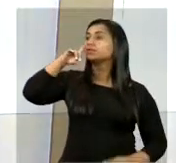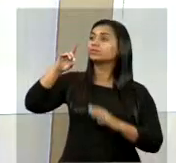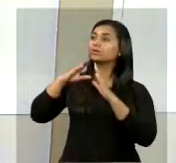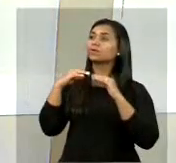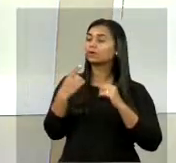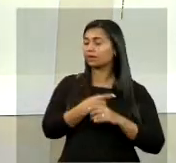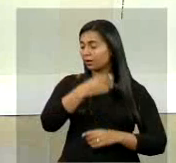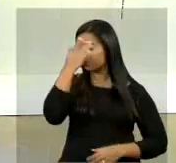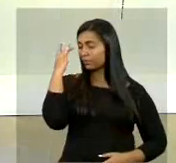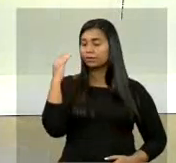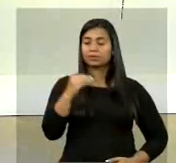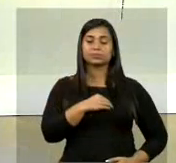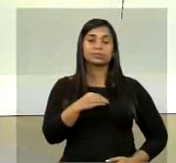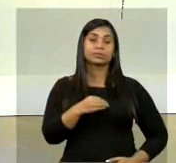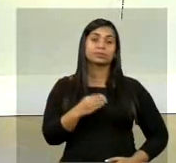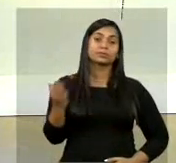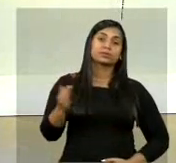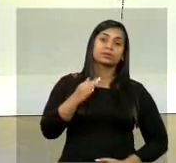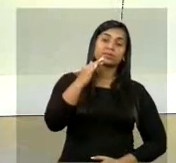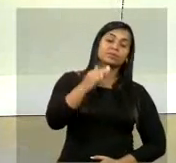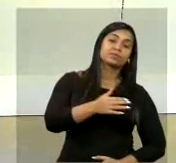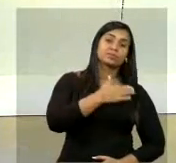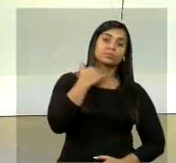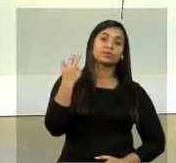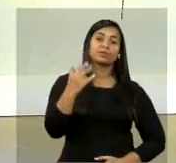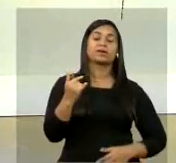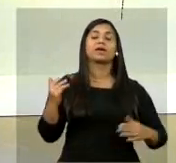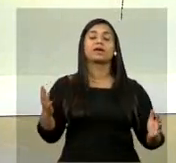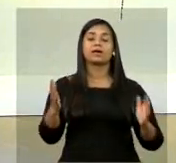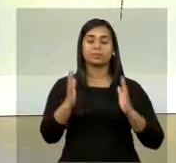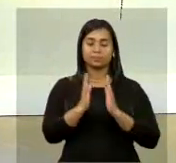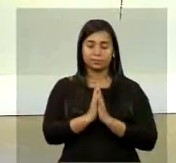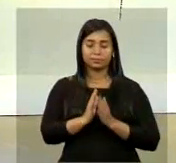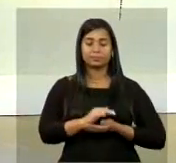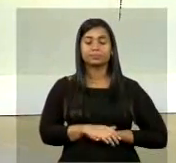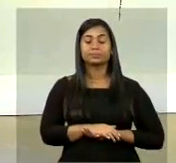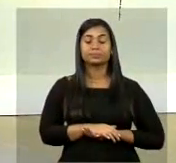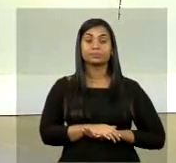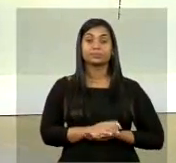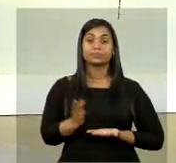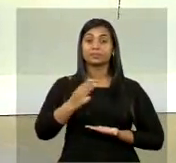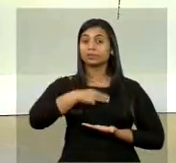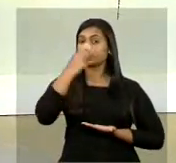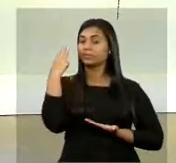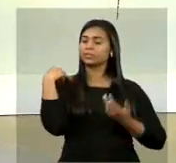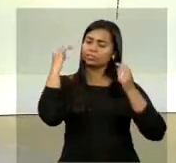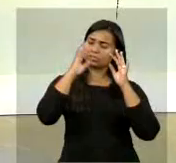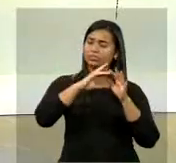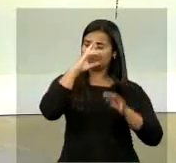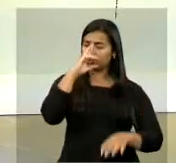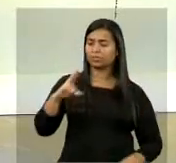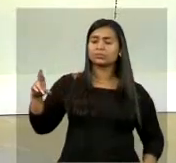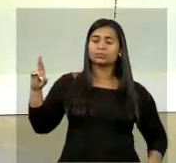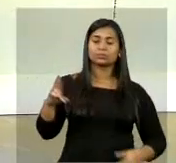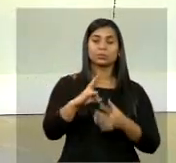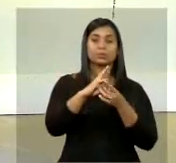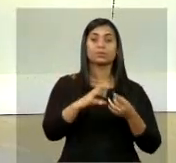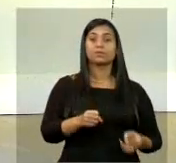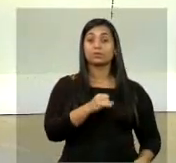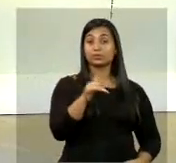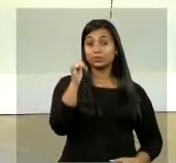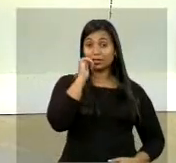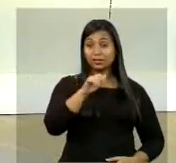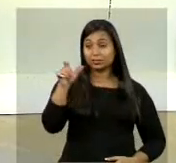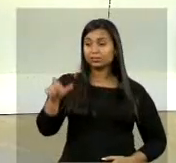de Deus, rogai por nós, pecadores, agora e na hora de nossa morte. Amém. Ave Maria, cheia de graça, o Senhor